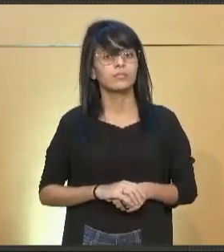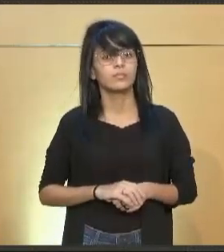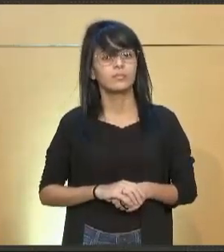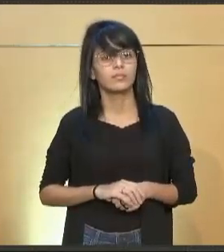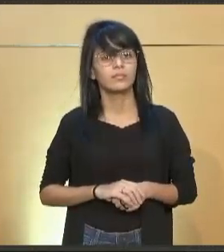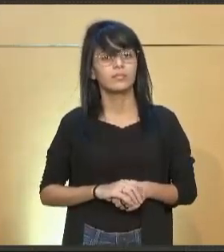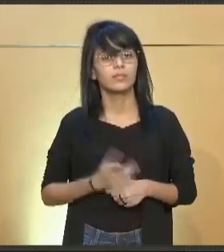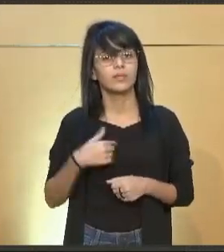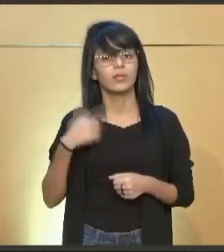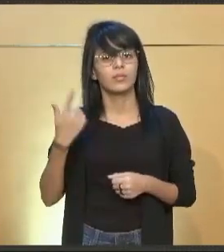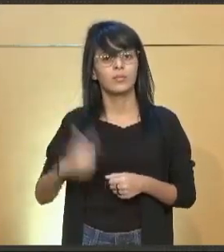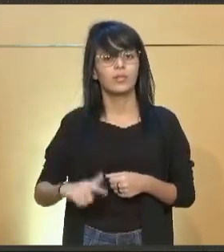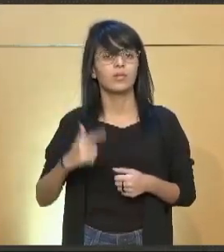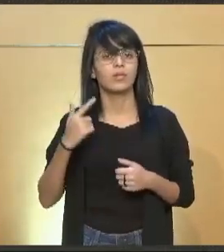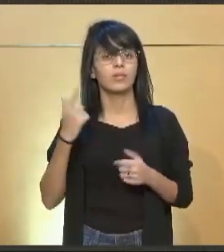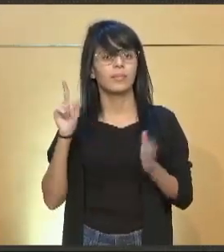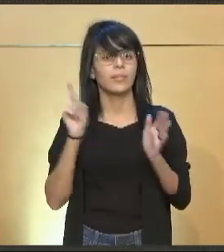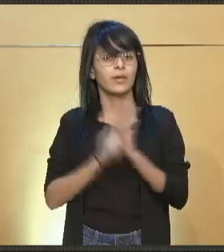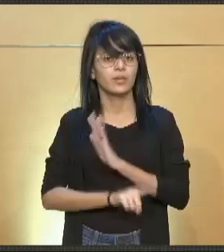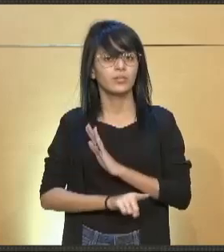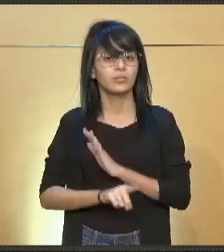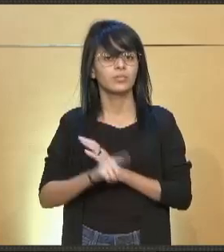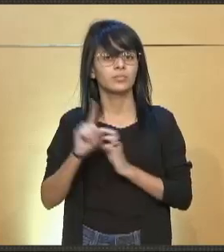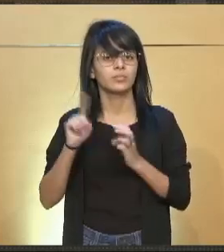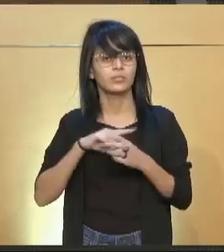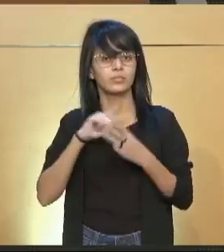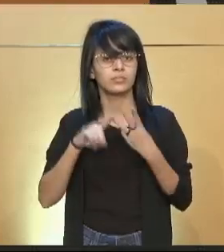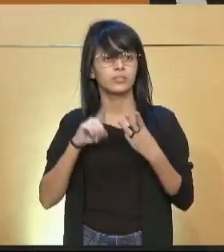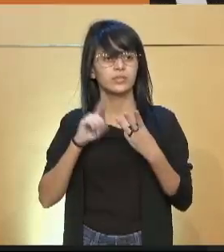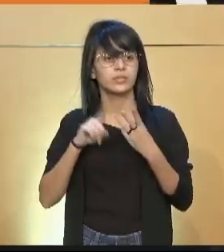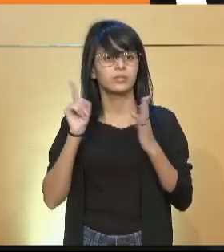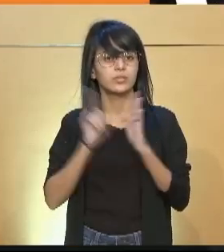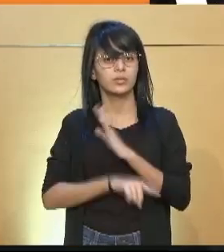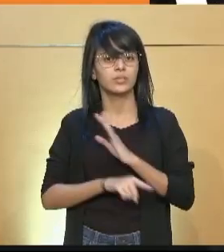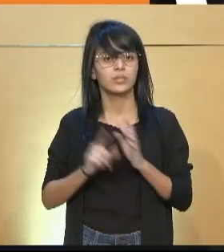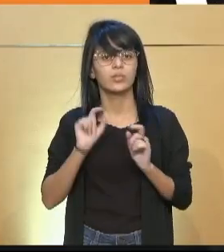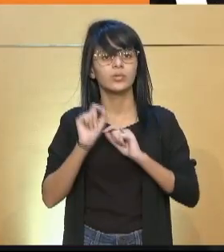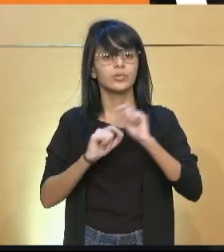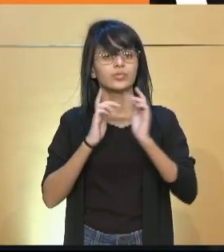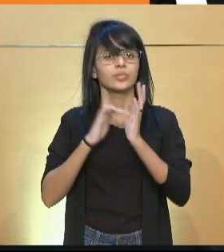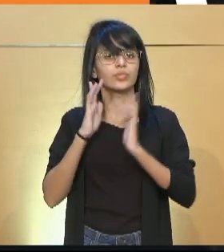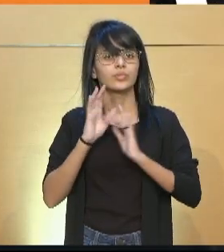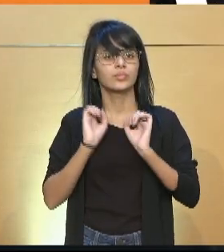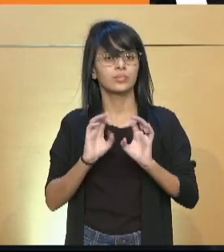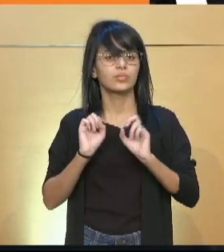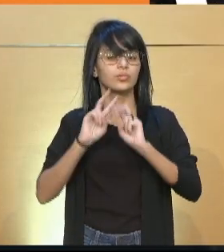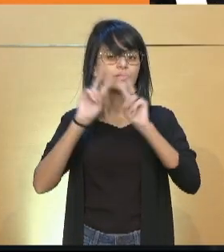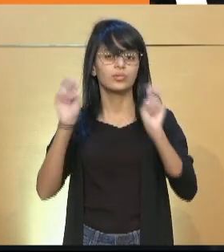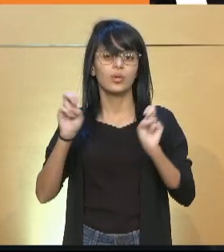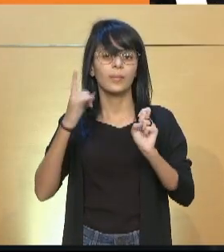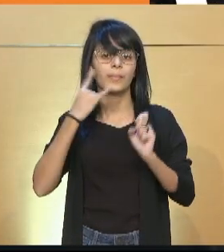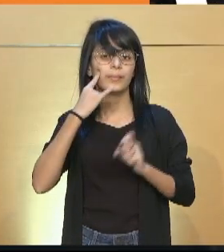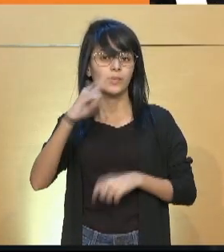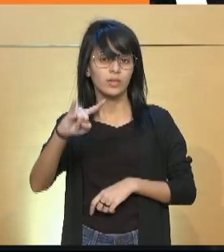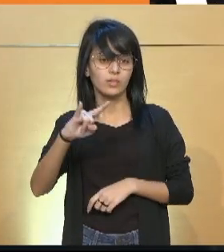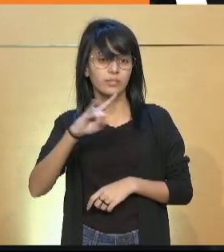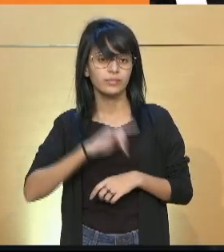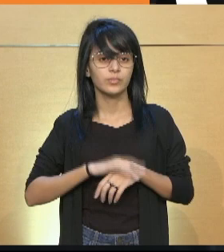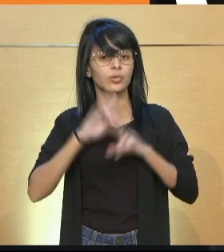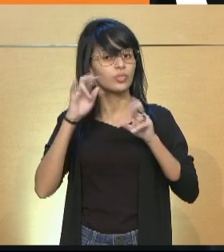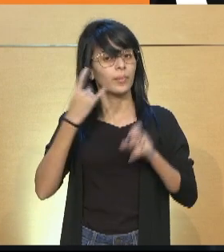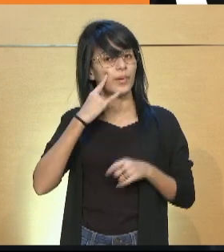a outra pergunta, nossa terceira pergunta, o que Jesus ensina sobre o adultério. Então, sobre a questão do